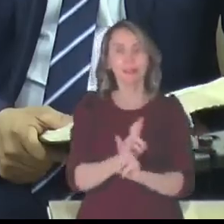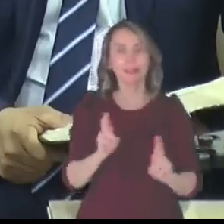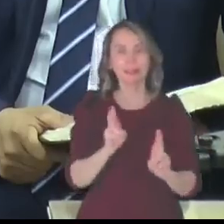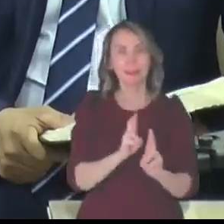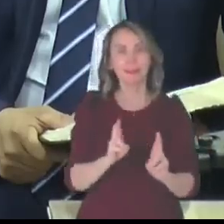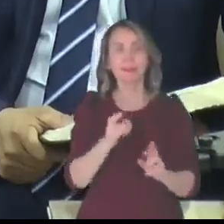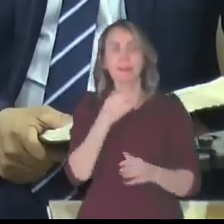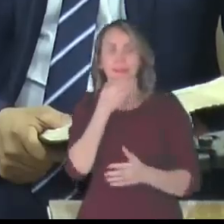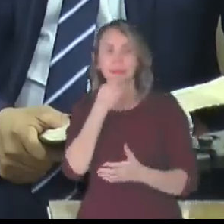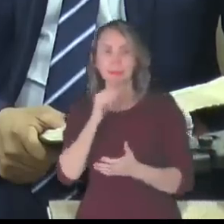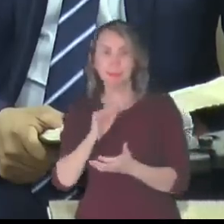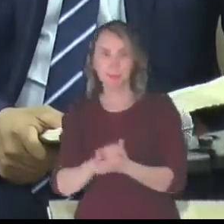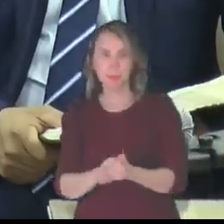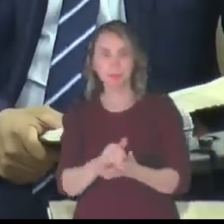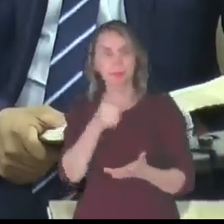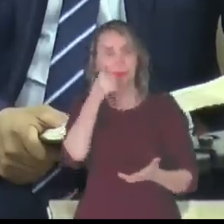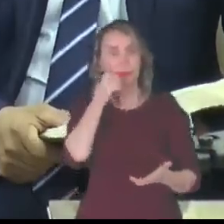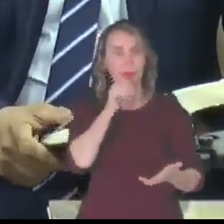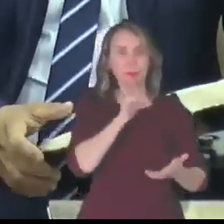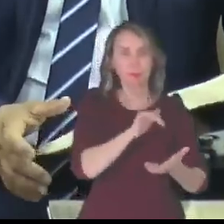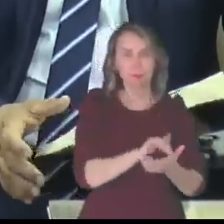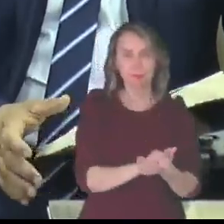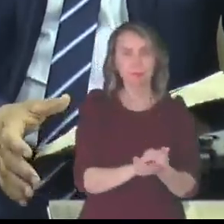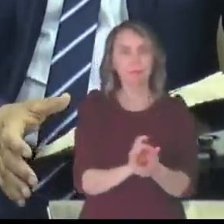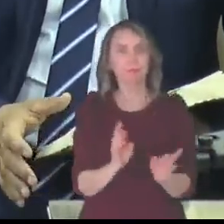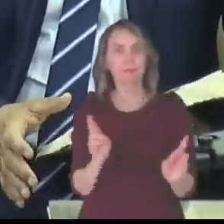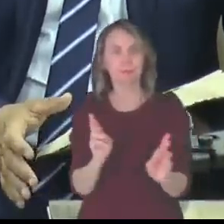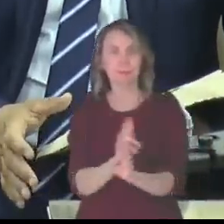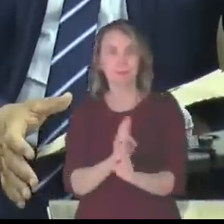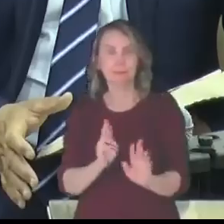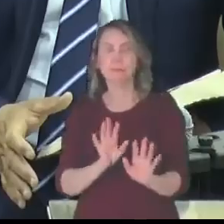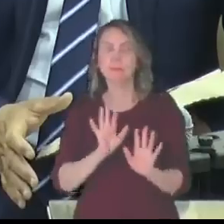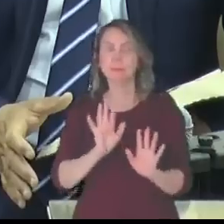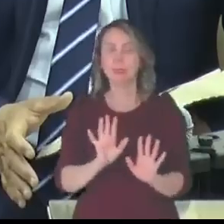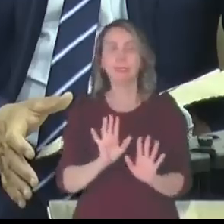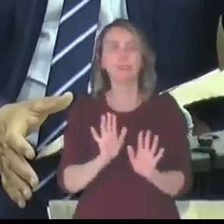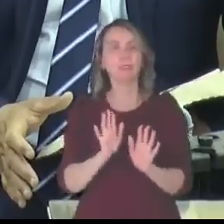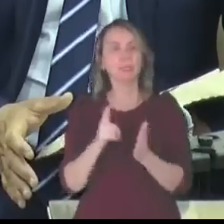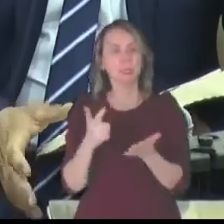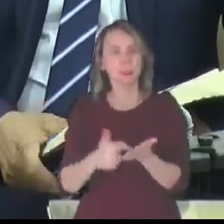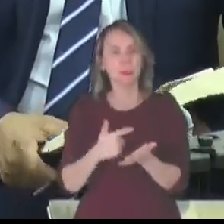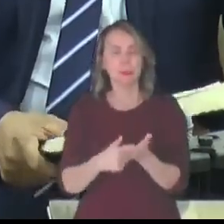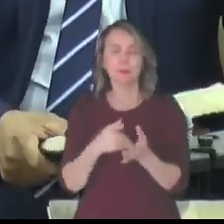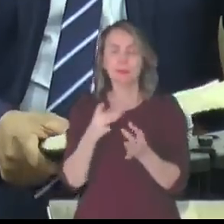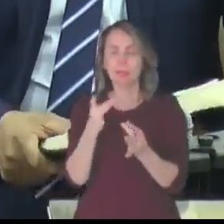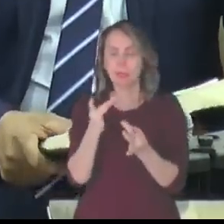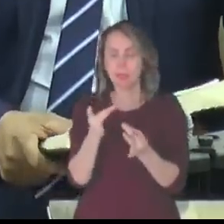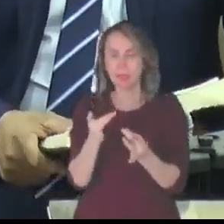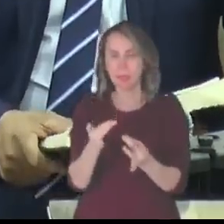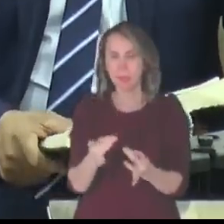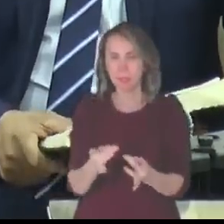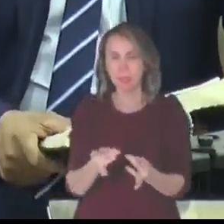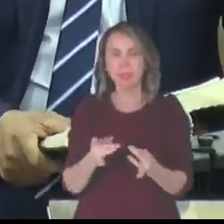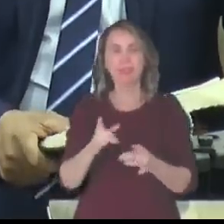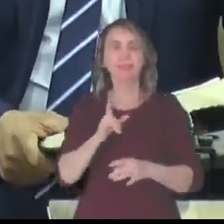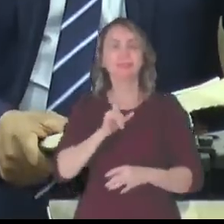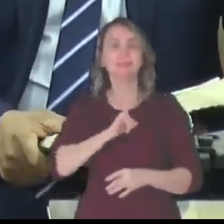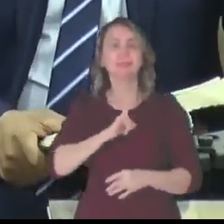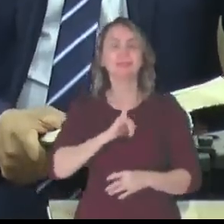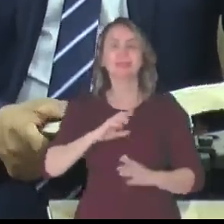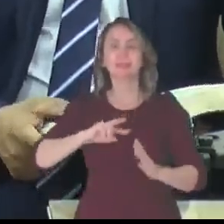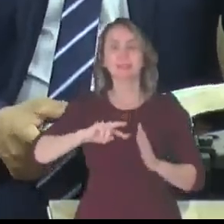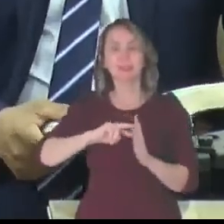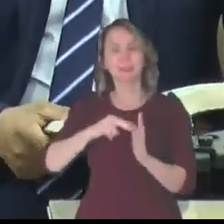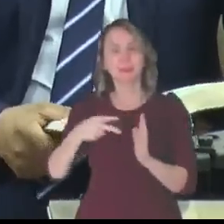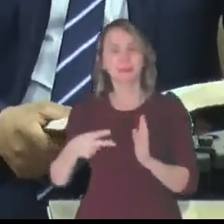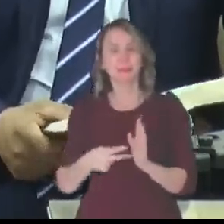esposo e uma esposa Mas cada cada detalhe do livro tem um significado expiri